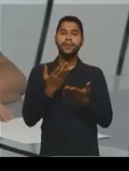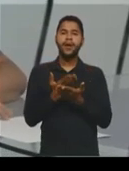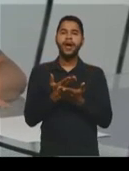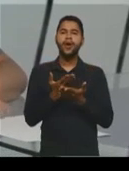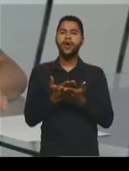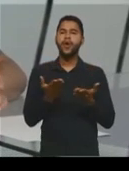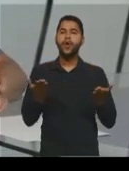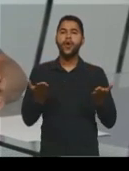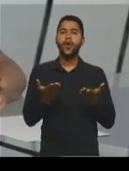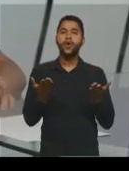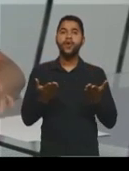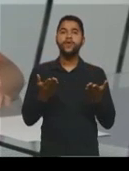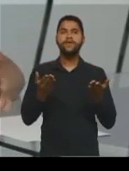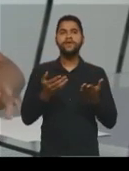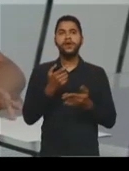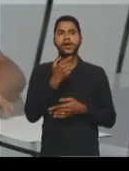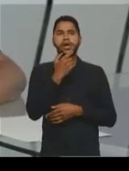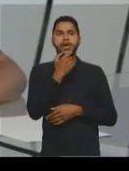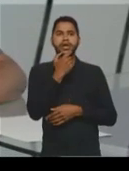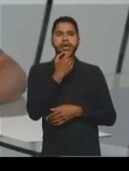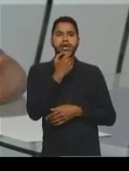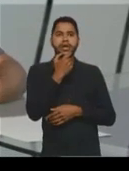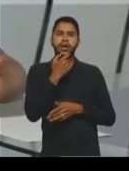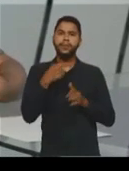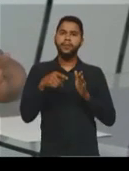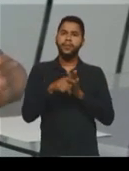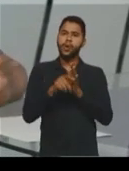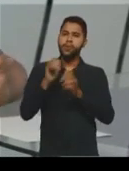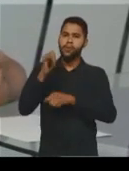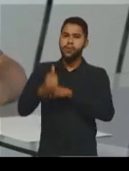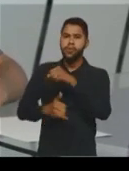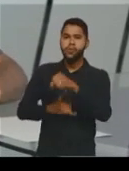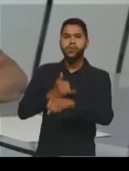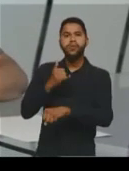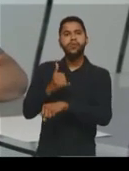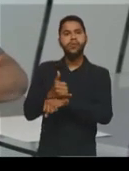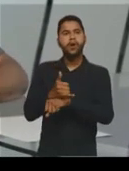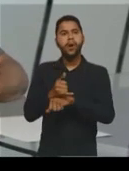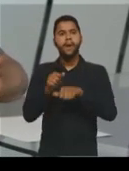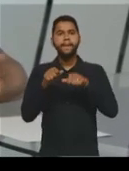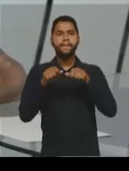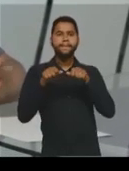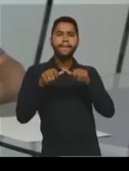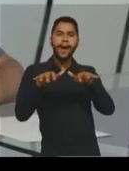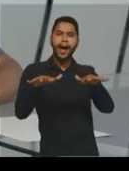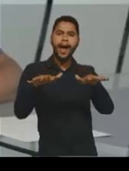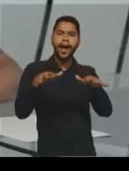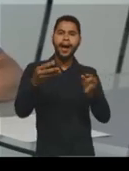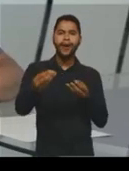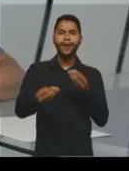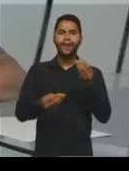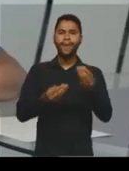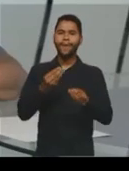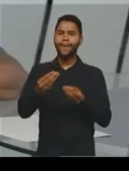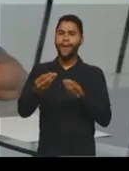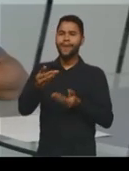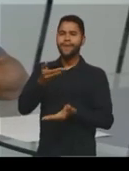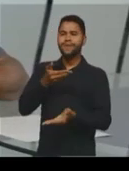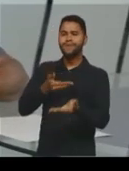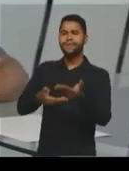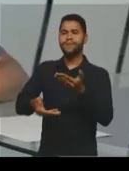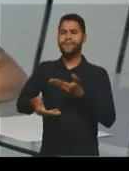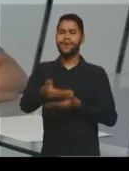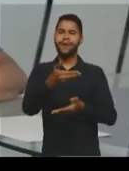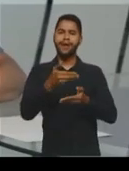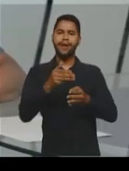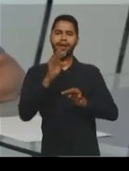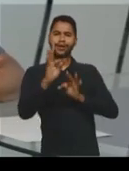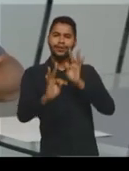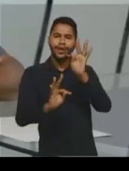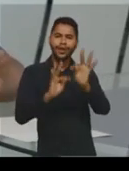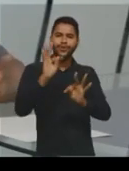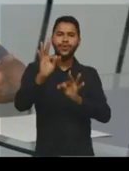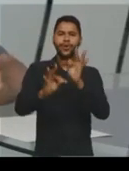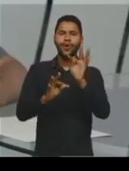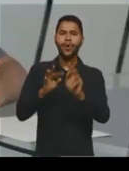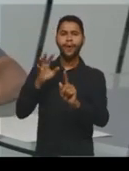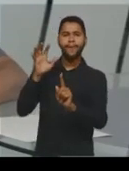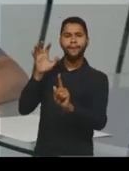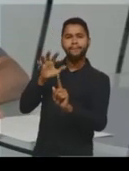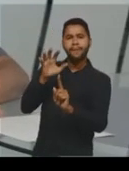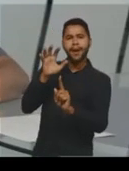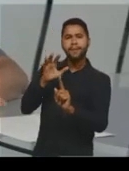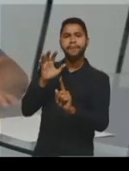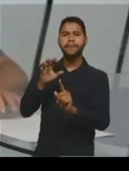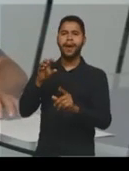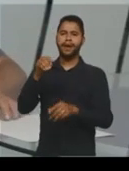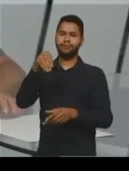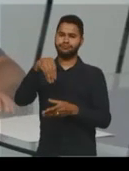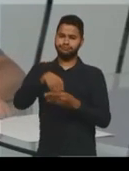foi English Digital World, né? Que é o inglês aí no mundo digital, participando das tecnologias, a influência dele dentro